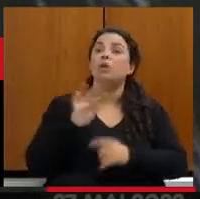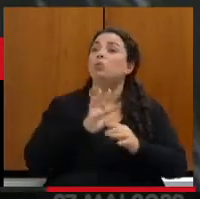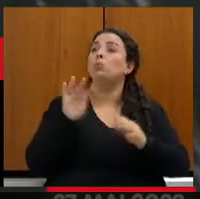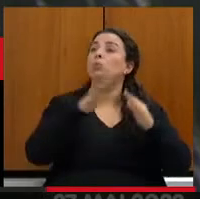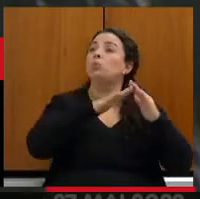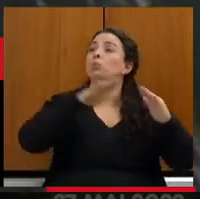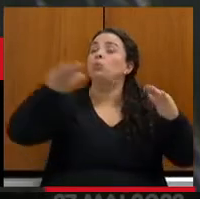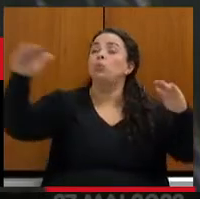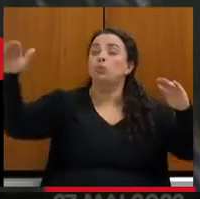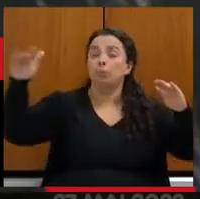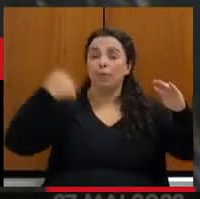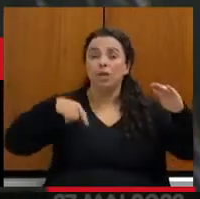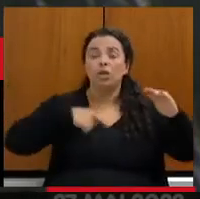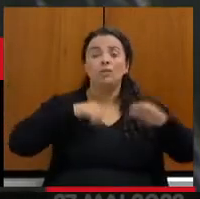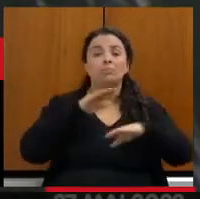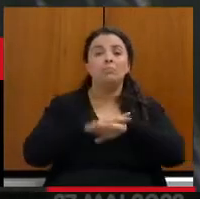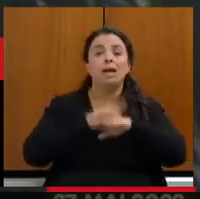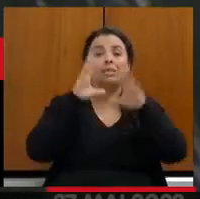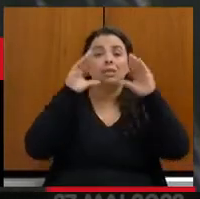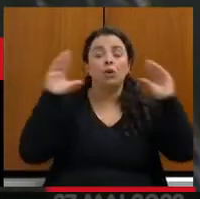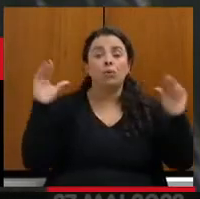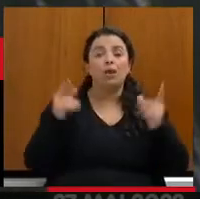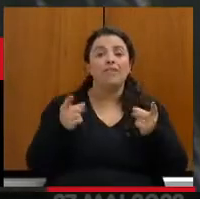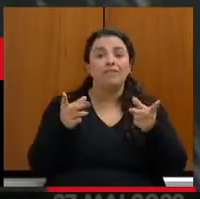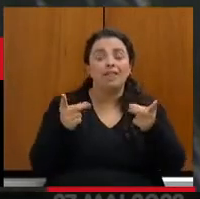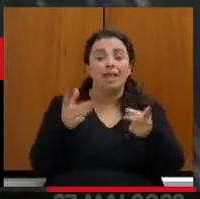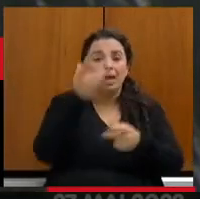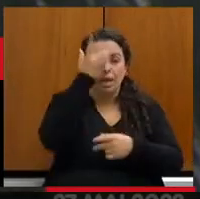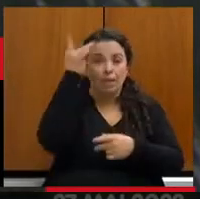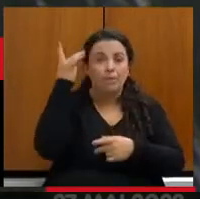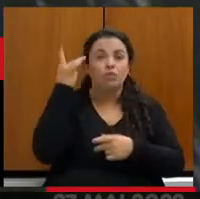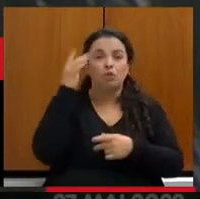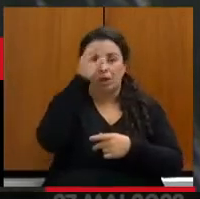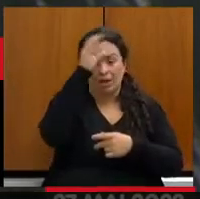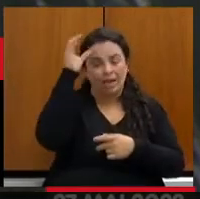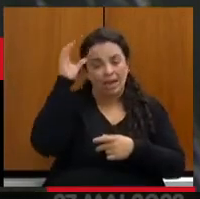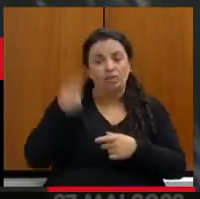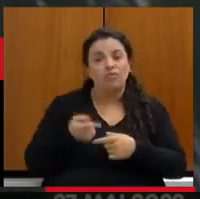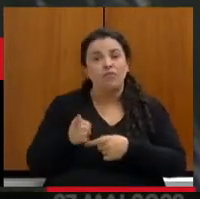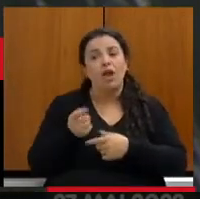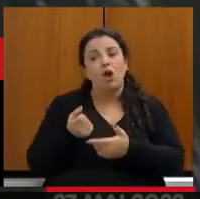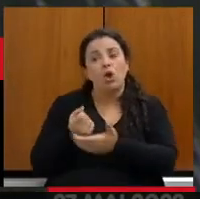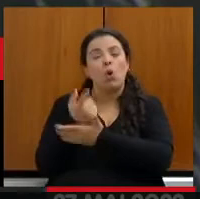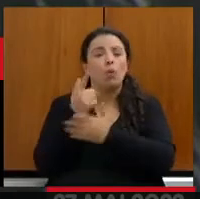tranquilidade para vender nossos produtos e os clientes possam comprar com tranquilidade também